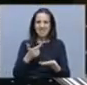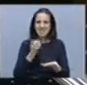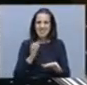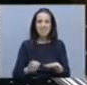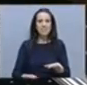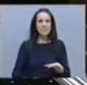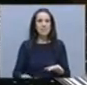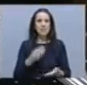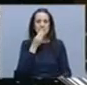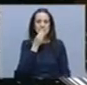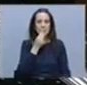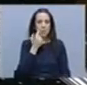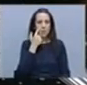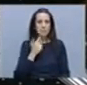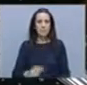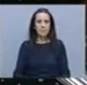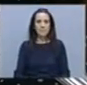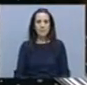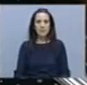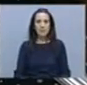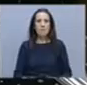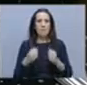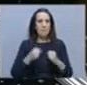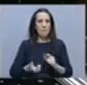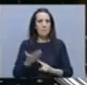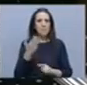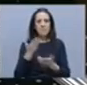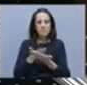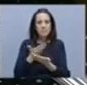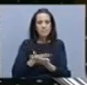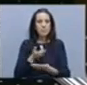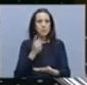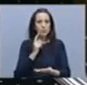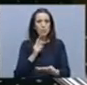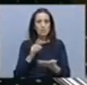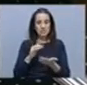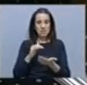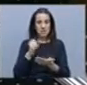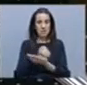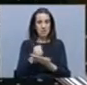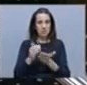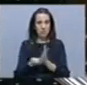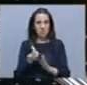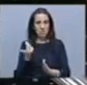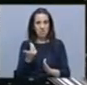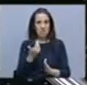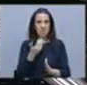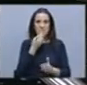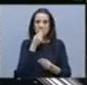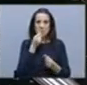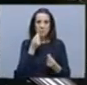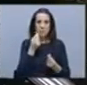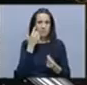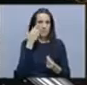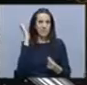que o sabor vai ser muito mais forte do que se descascarmos. Se tirarmos a casca ao alho, metade do sabor... Já foi. A chamada